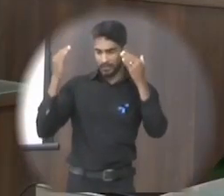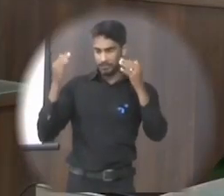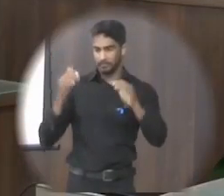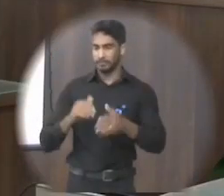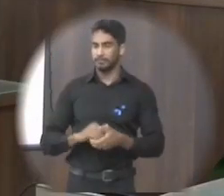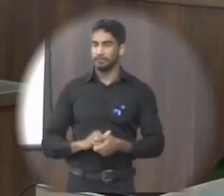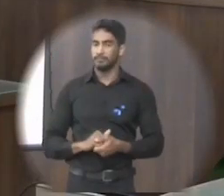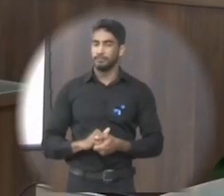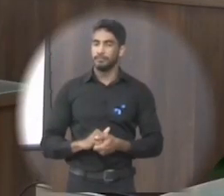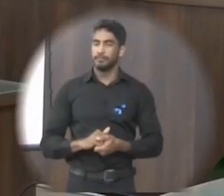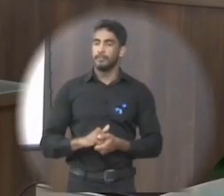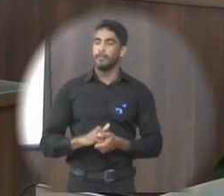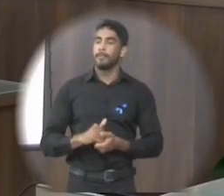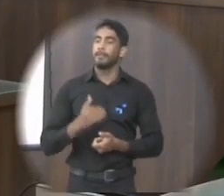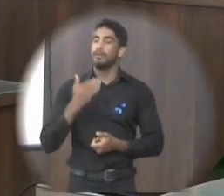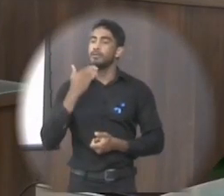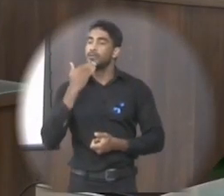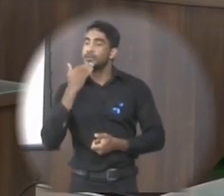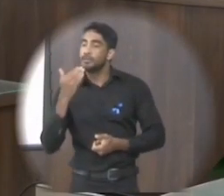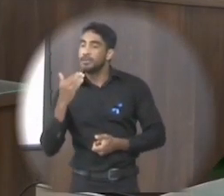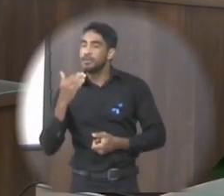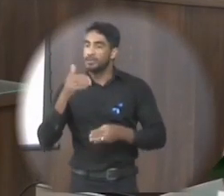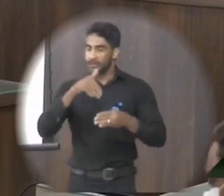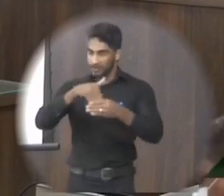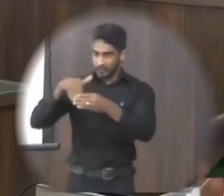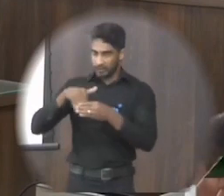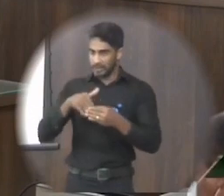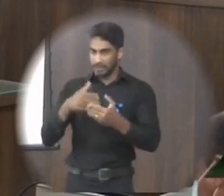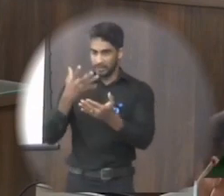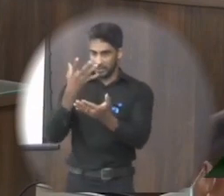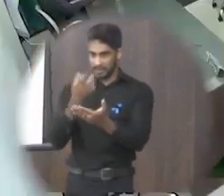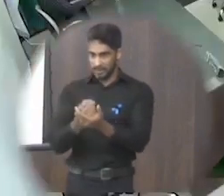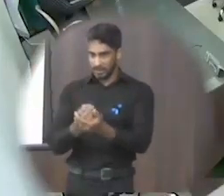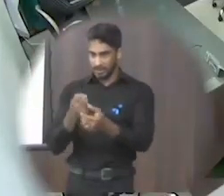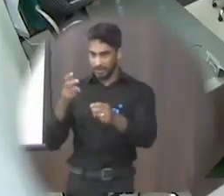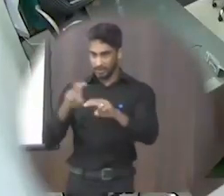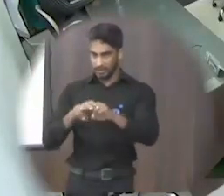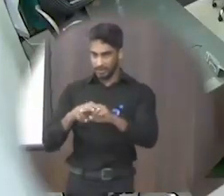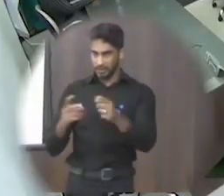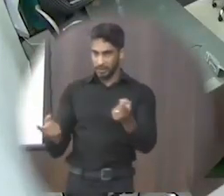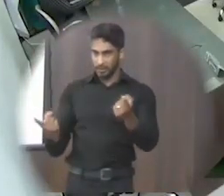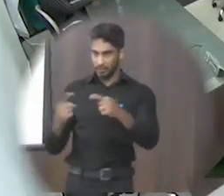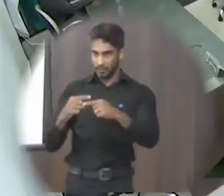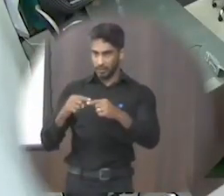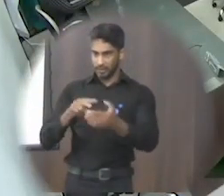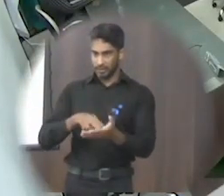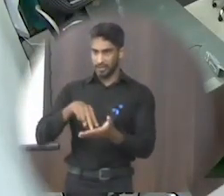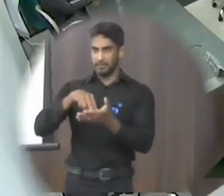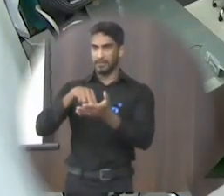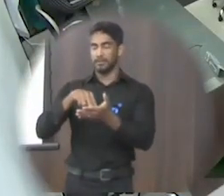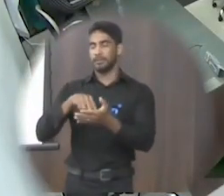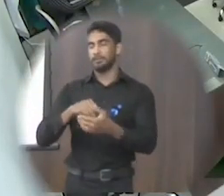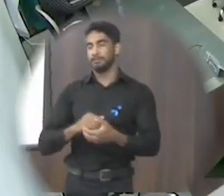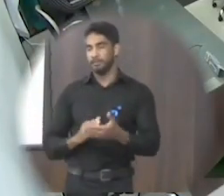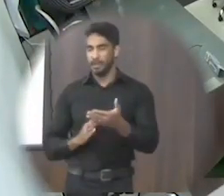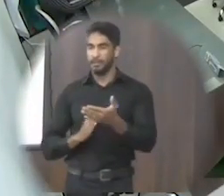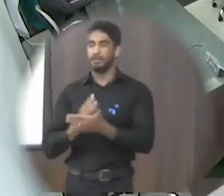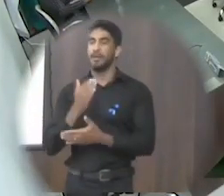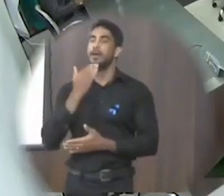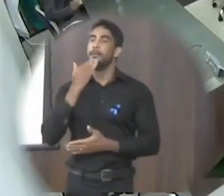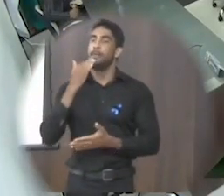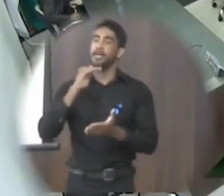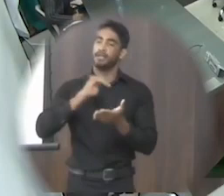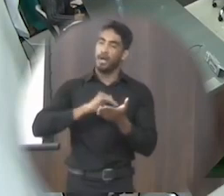As indicações de necessidade estão em votação. Quem for a favor, permaneça sentado. Aos contrários, se levantem. Aprovado. Solicito